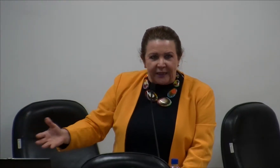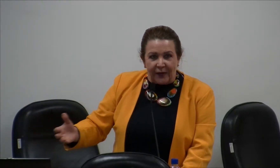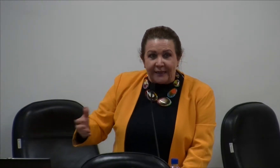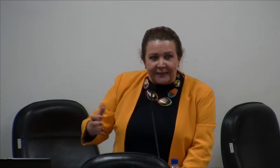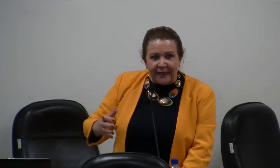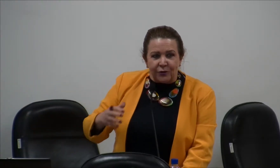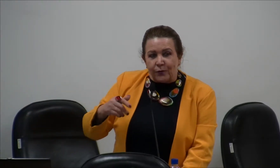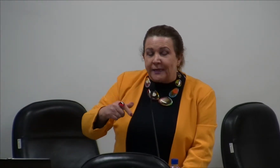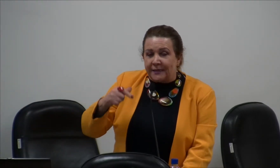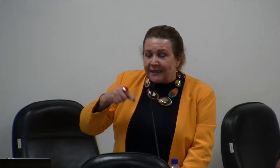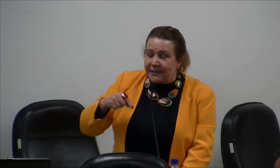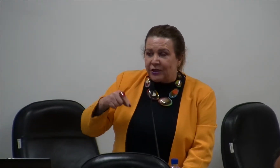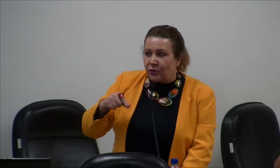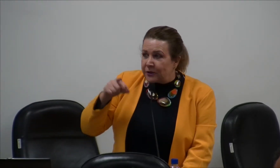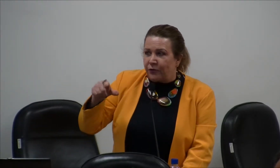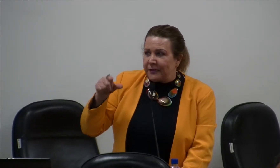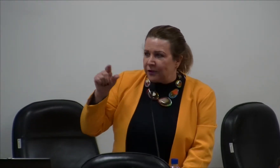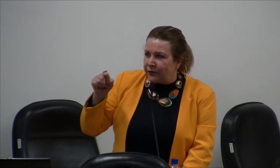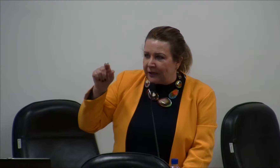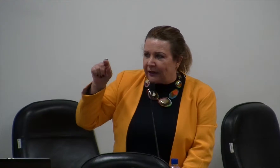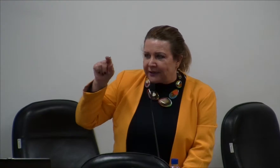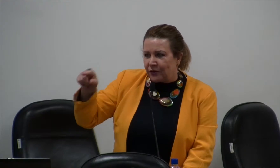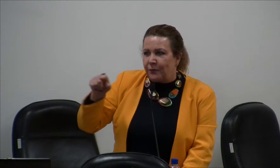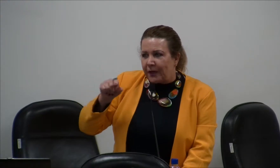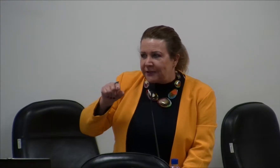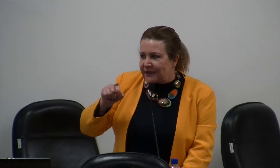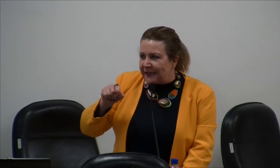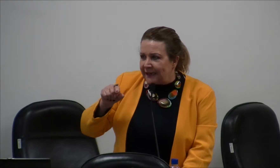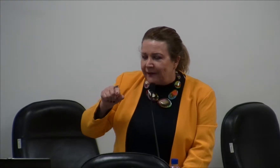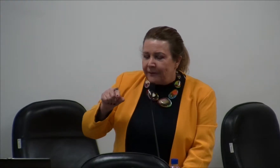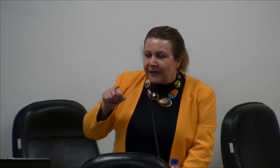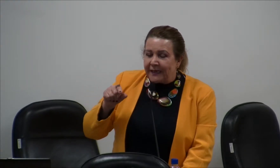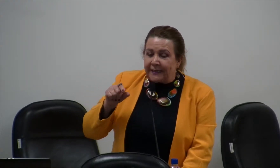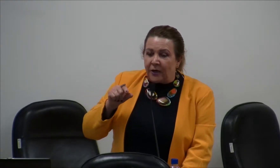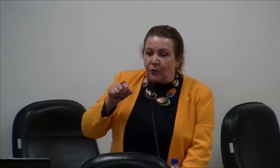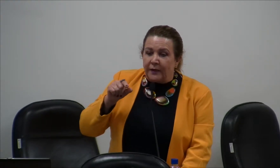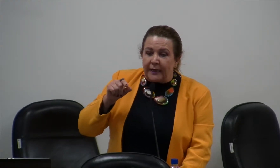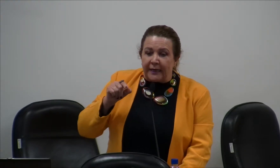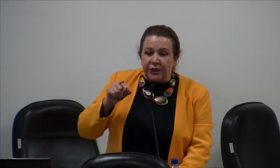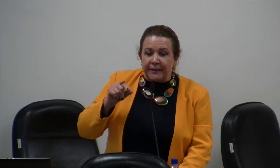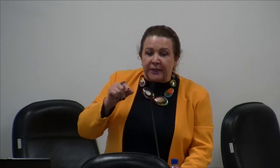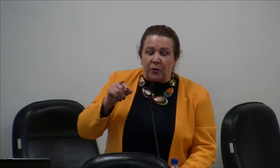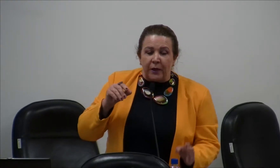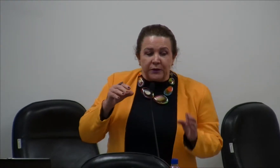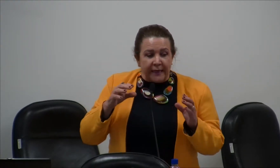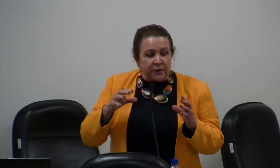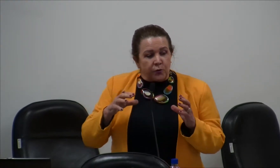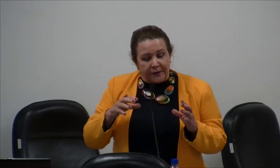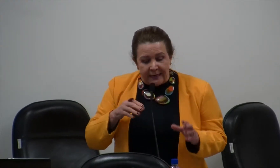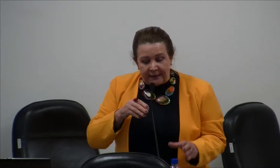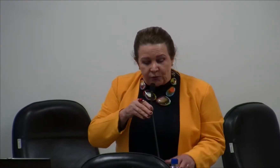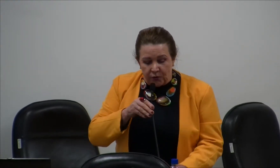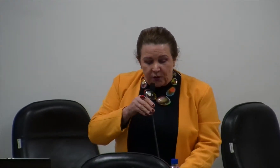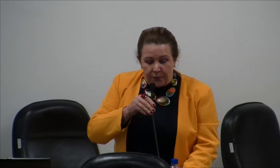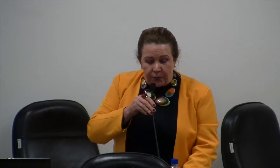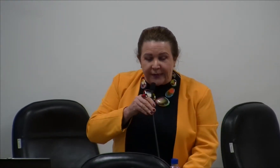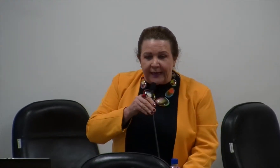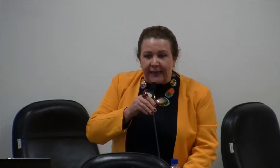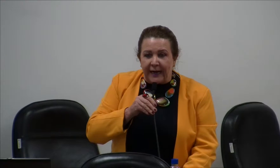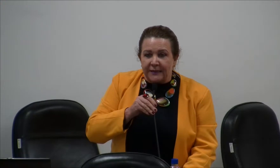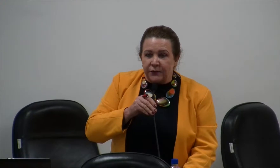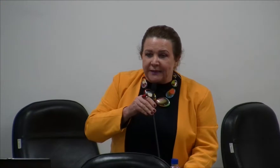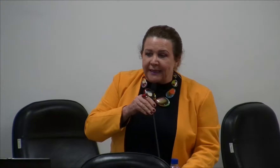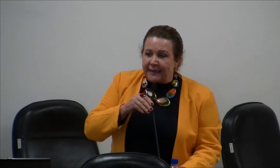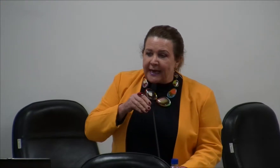Né? Eu alertei isso antes. Antes eu já começou a fazer, eu falei, olha, isso não pode ser. Então, a gente tem que tomar um certo cuidado,